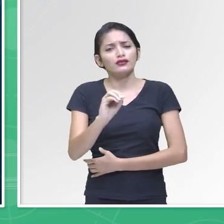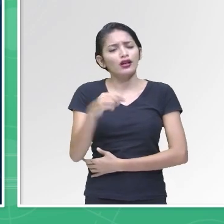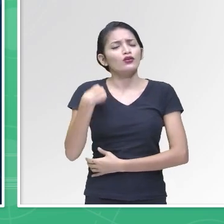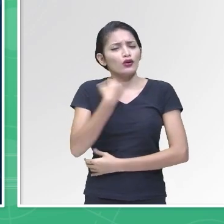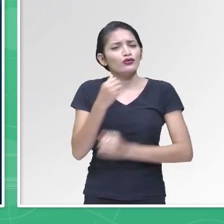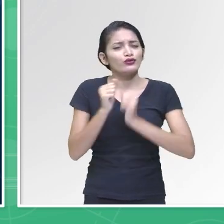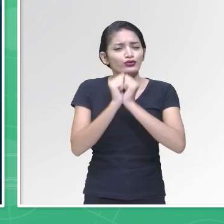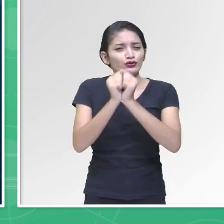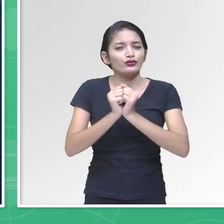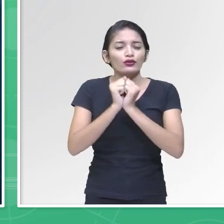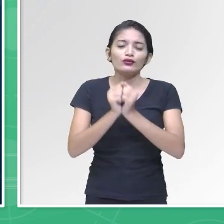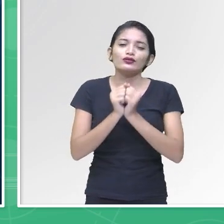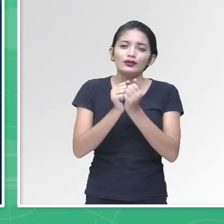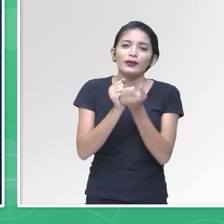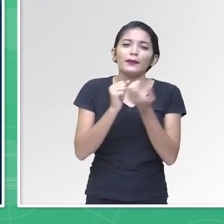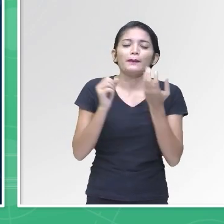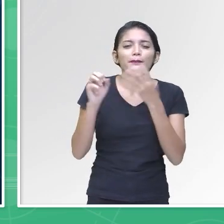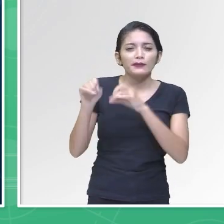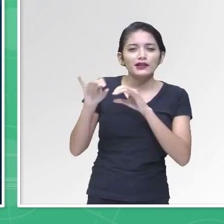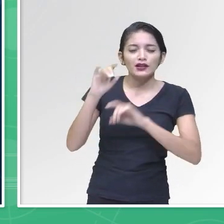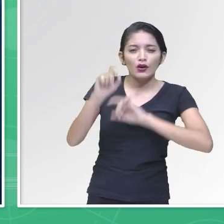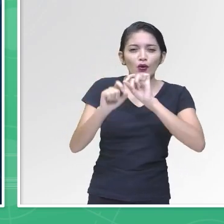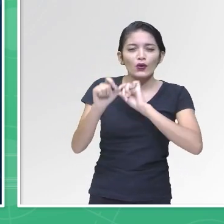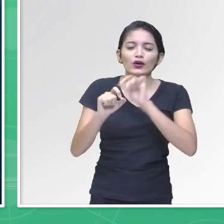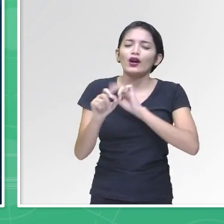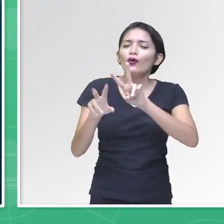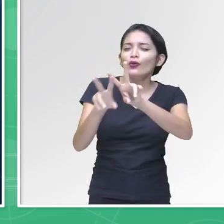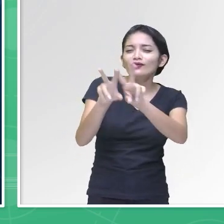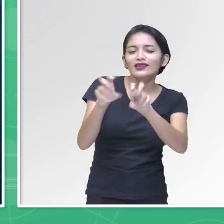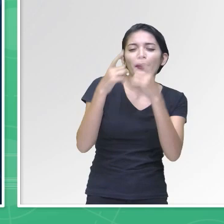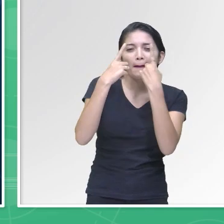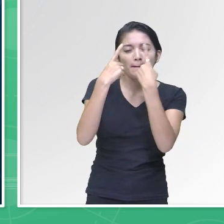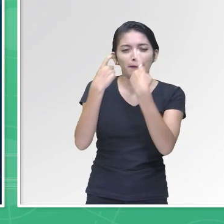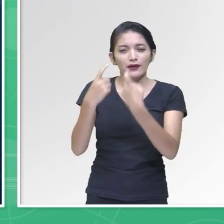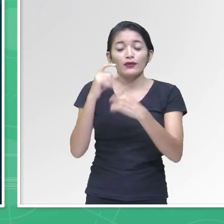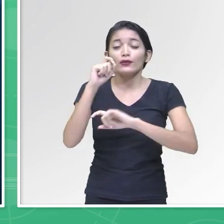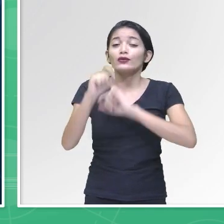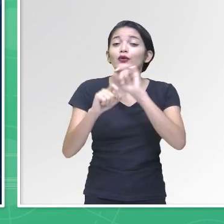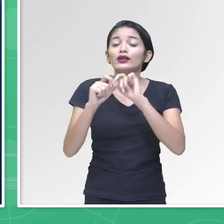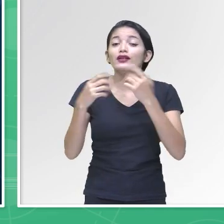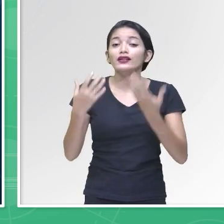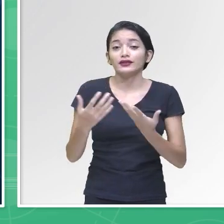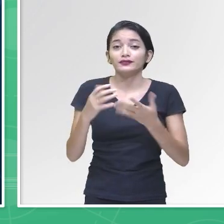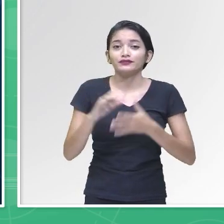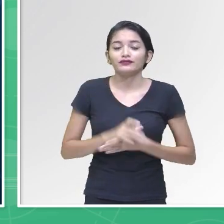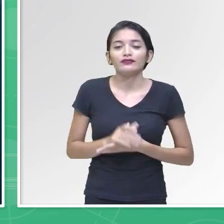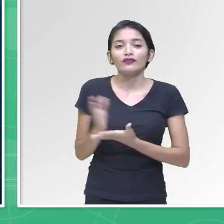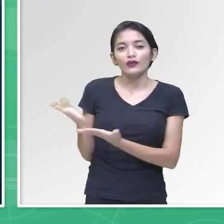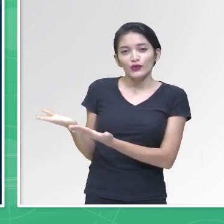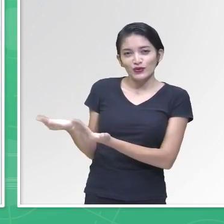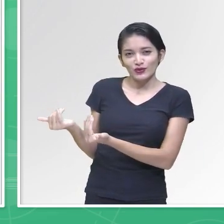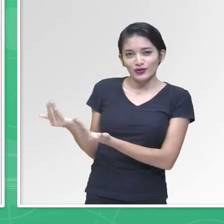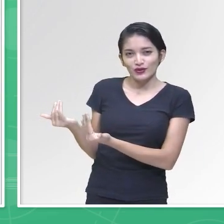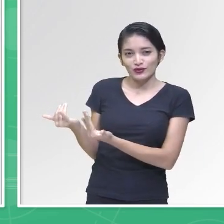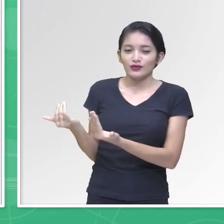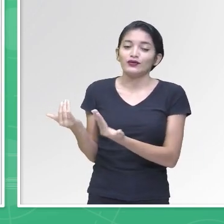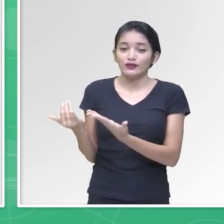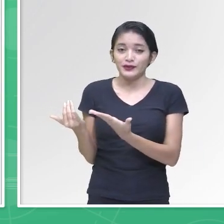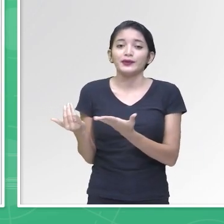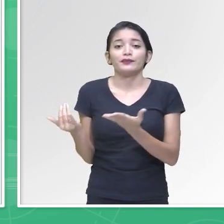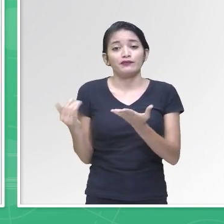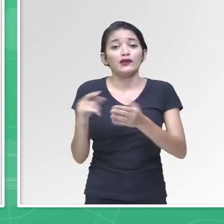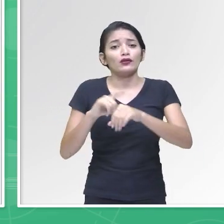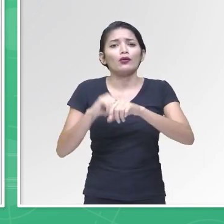juntos para tratarmos de uma temática muito interessante, que é juventude, um tempo